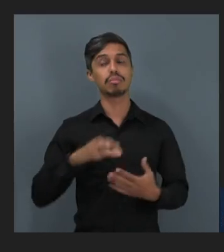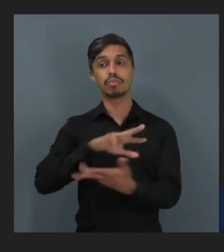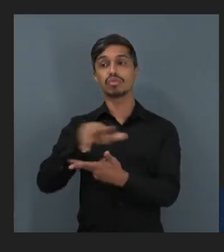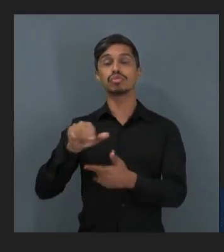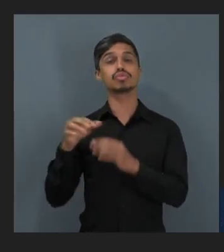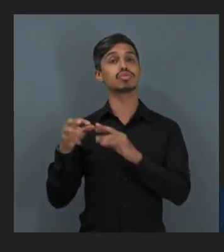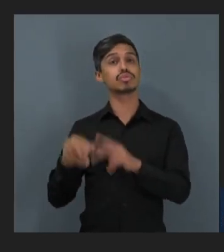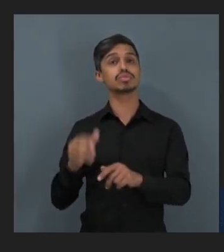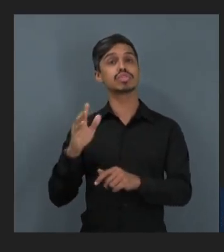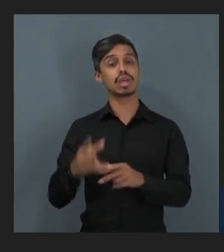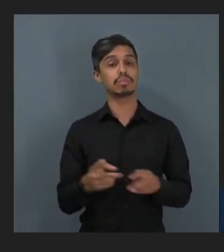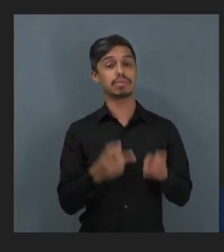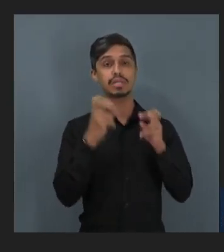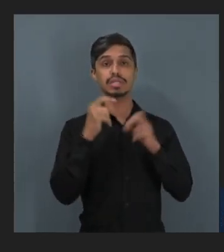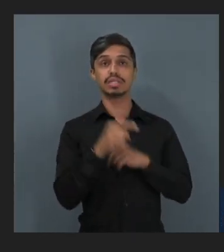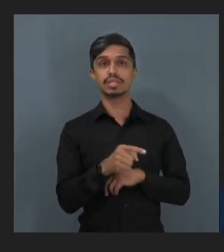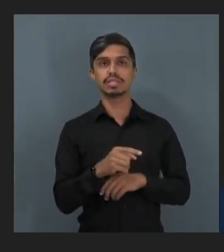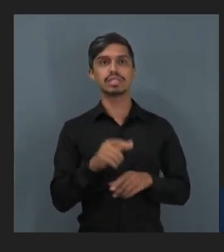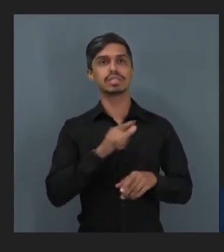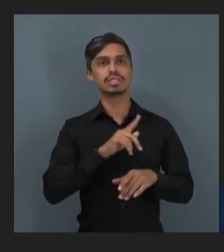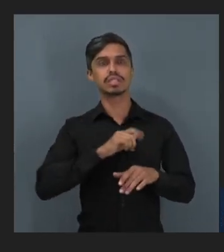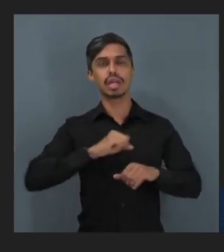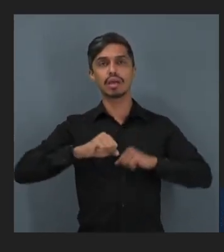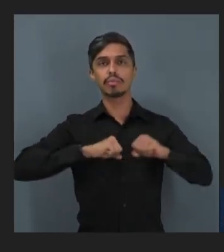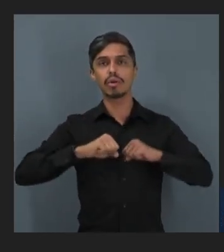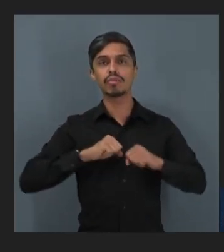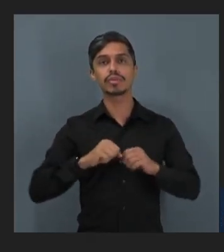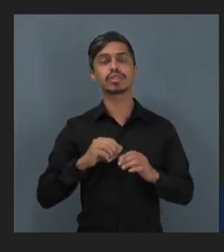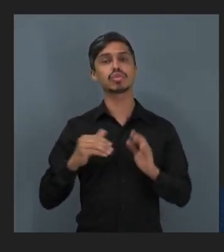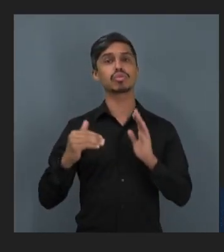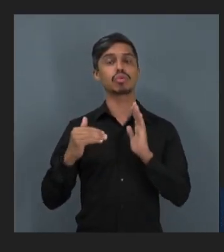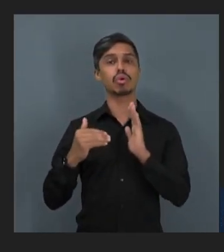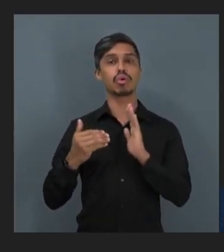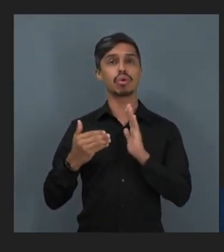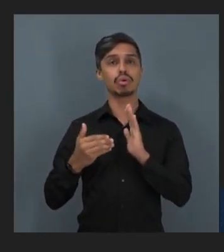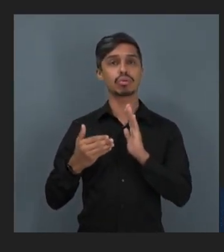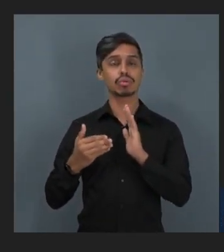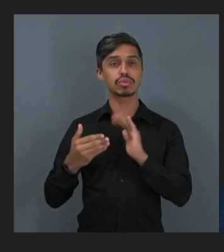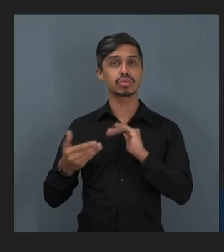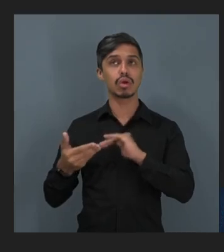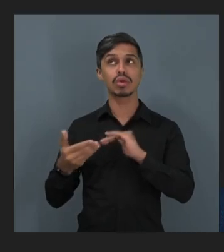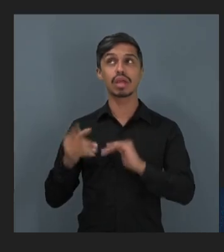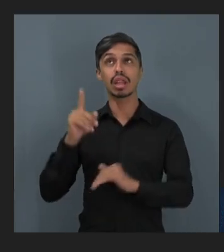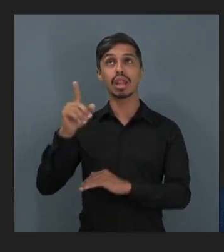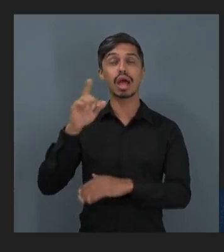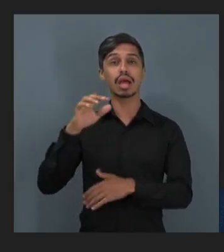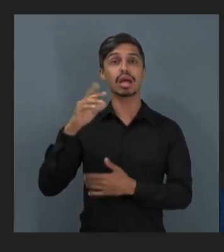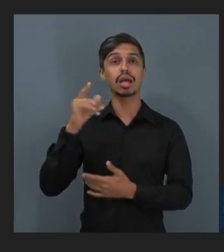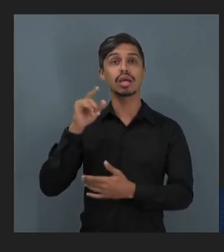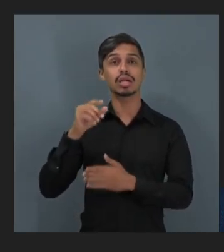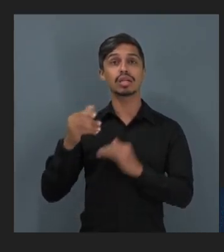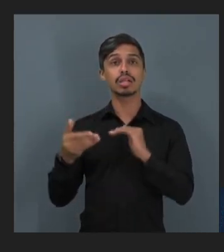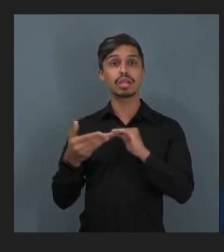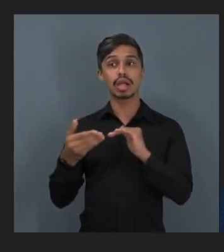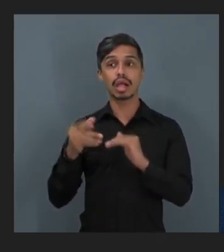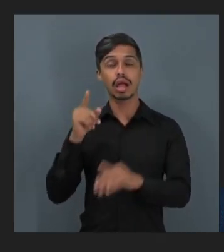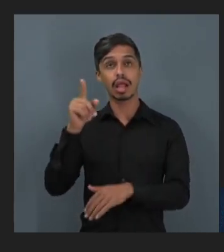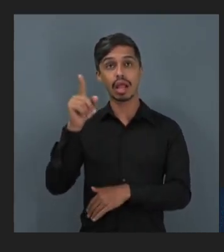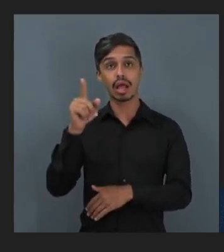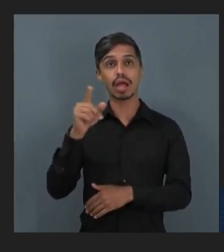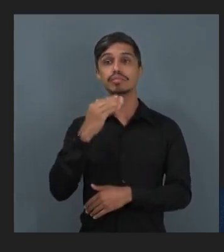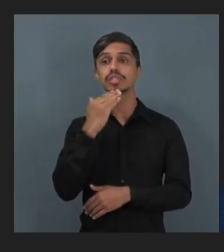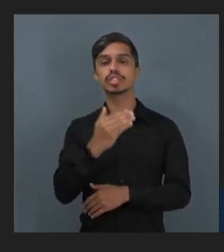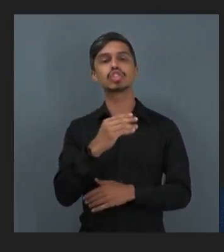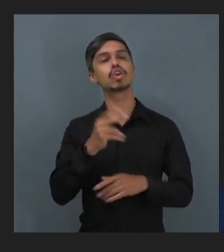isso. Tanto é que já existe movimento do Congresso americano pedindo a retenção dos vistos dos ministros do Supremo Tribunal